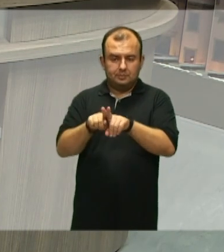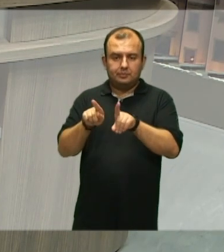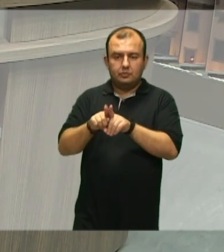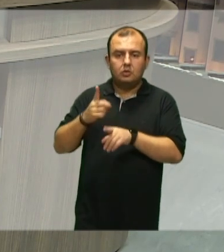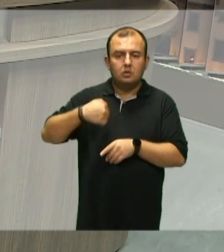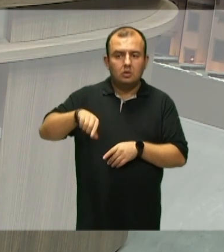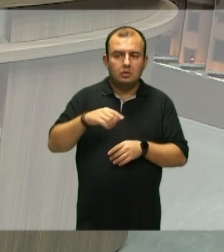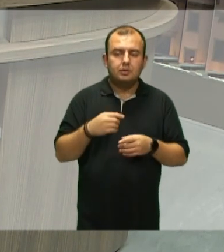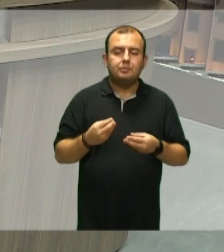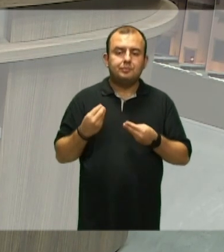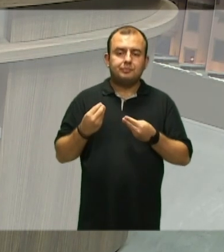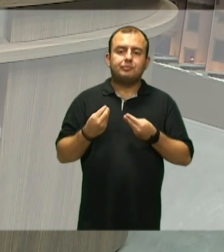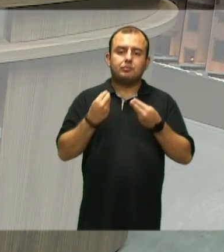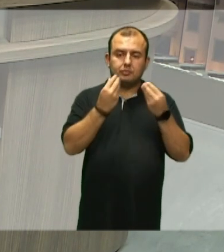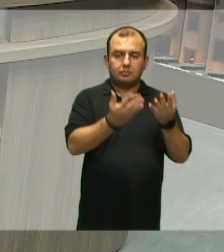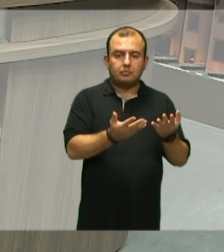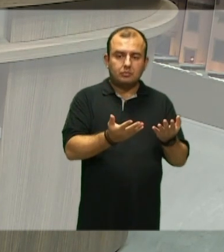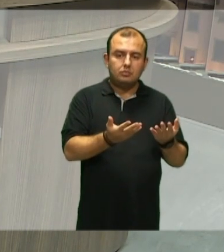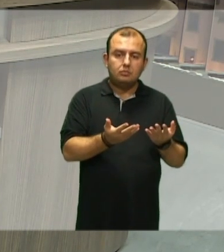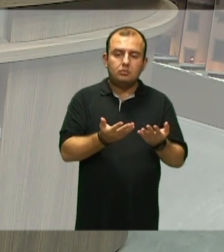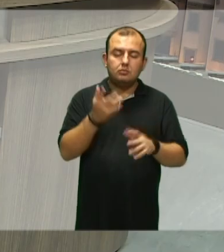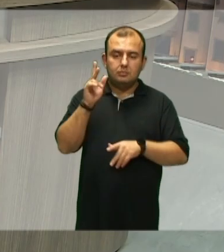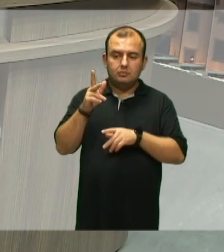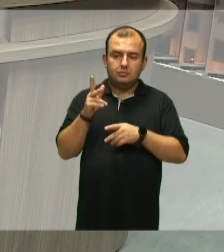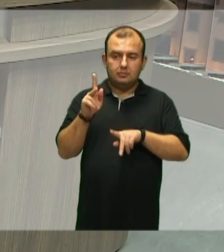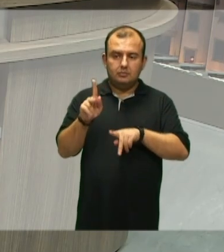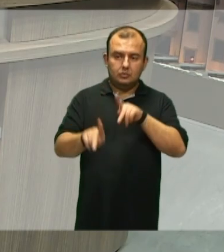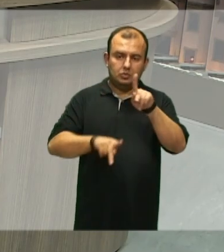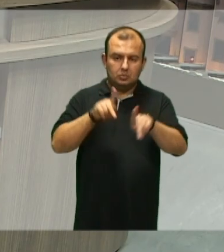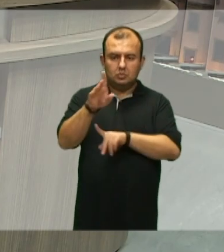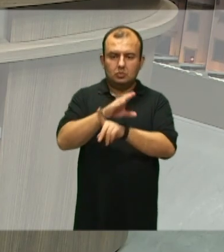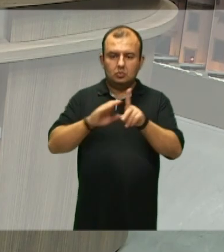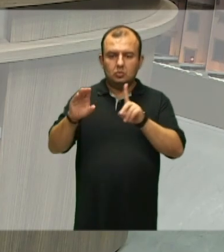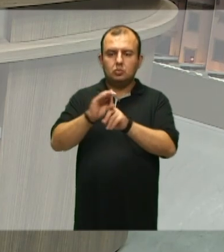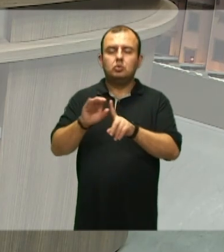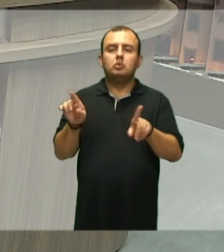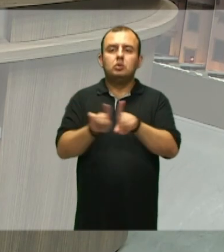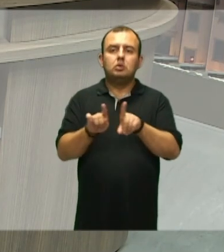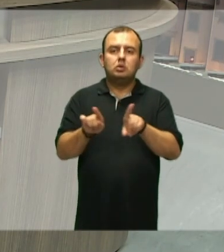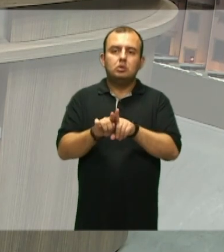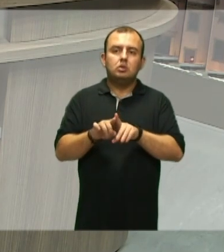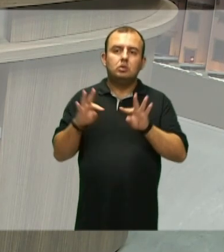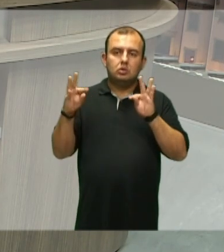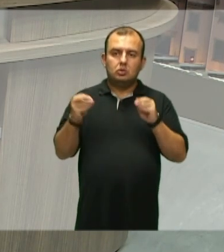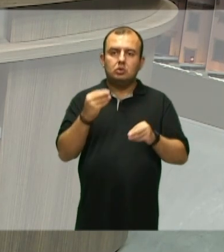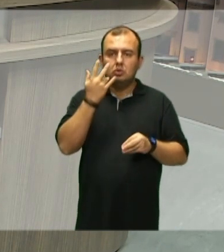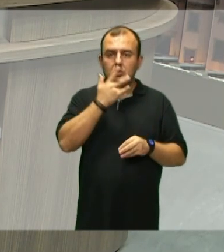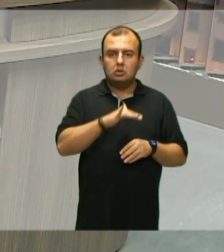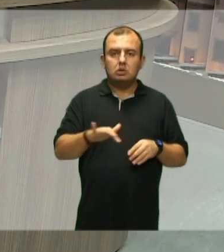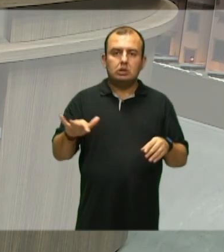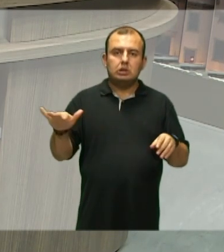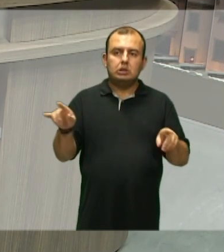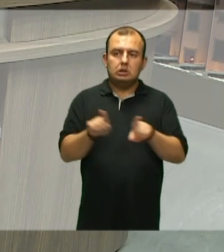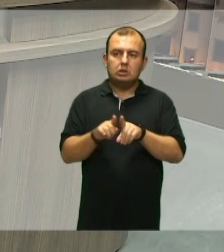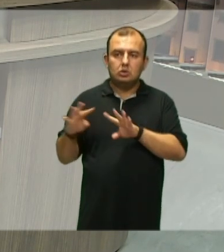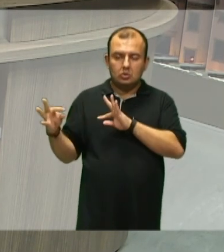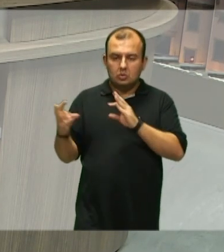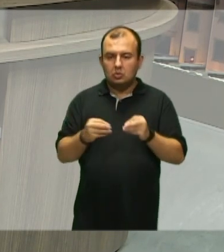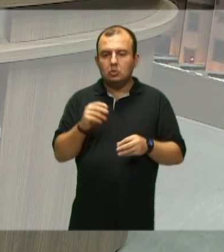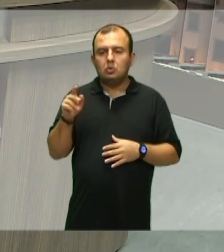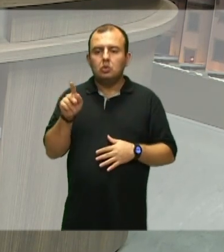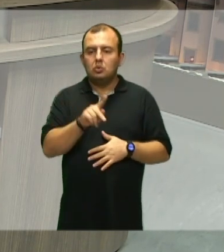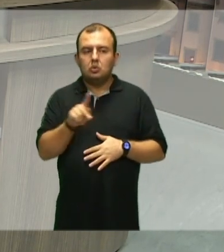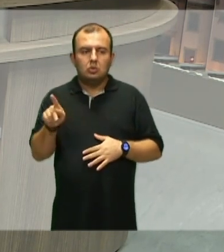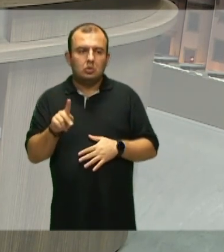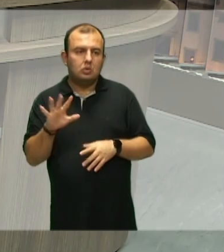está devolvendo, né, para a comunidade, para a população, porque todas essas crianças, todos esses professores, todos esses